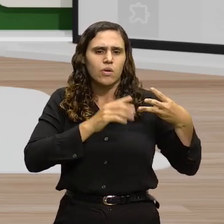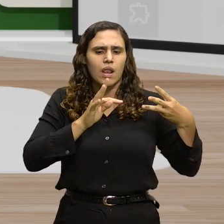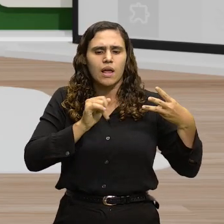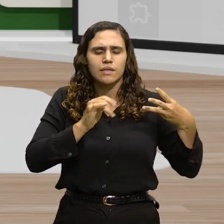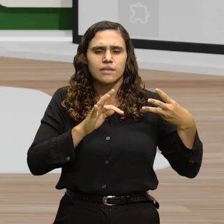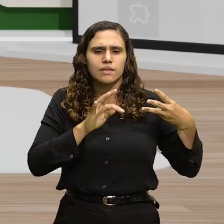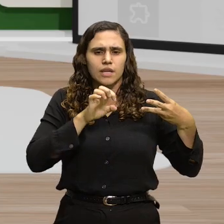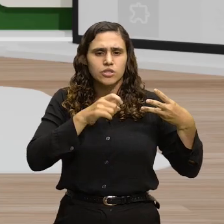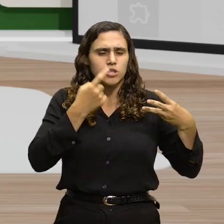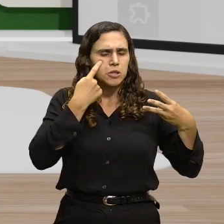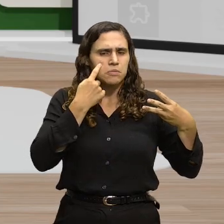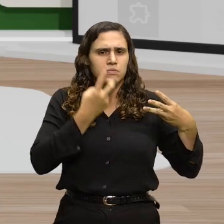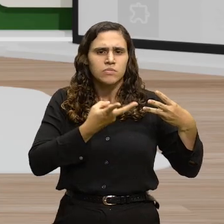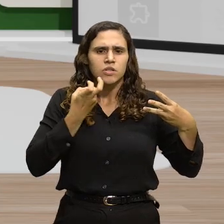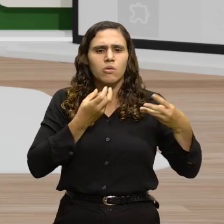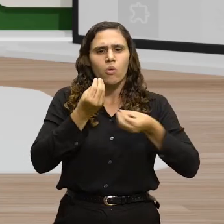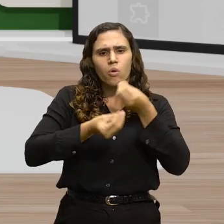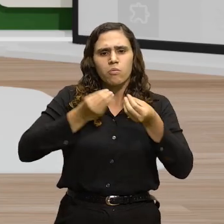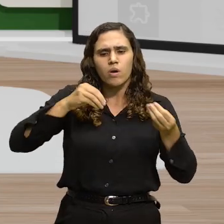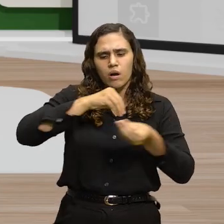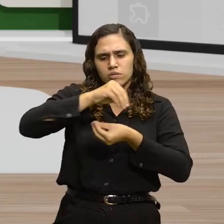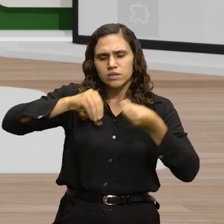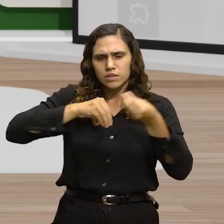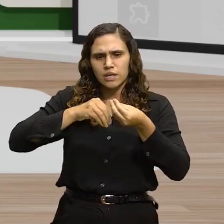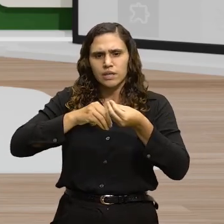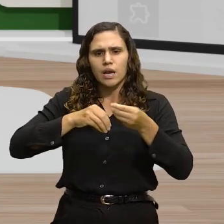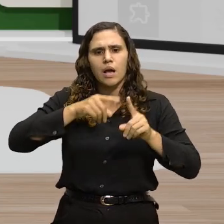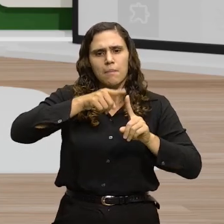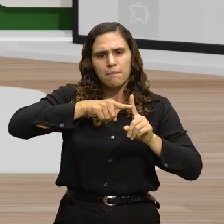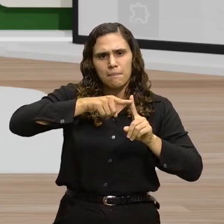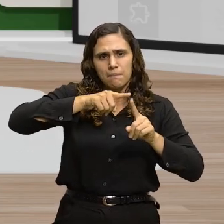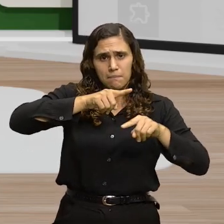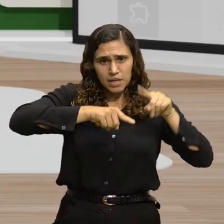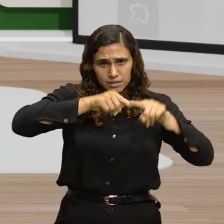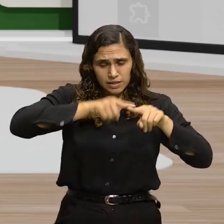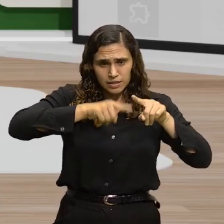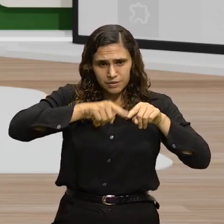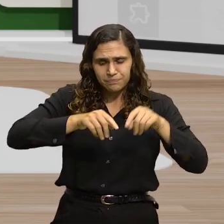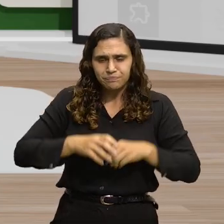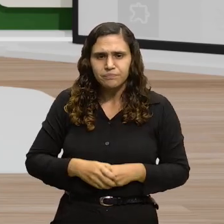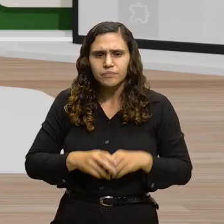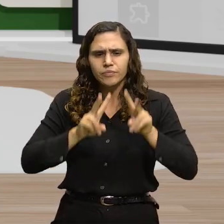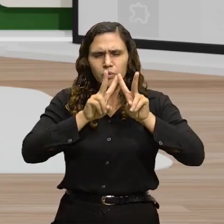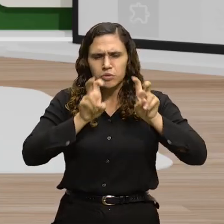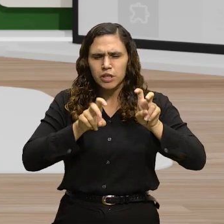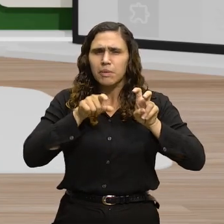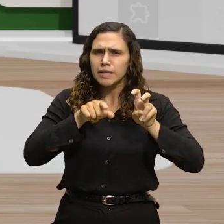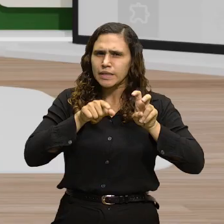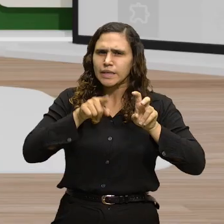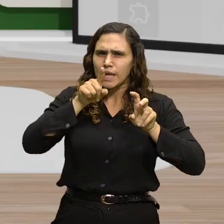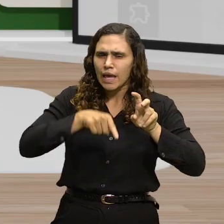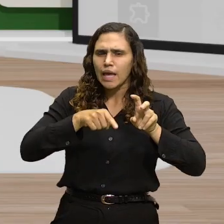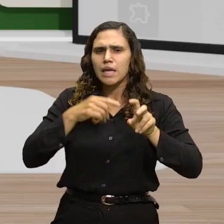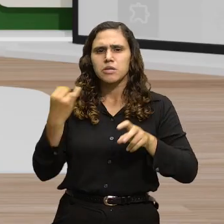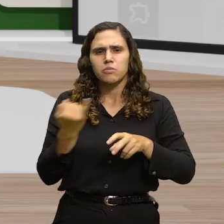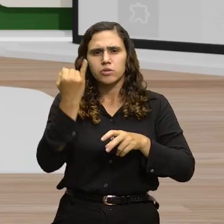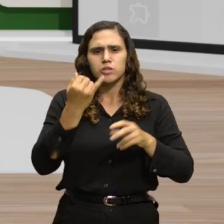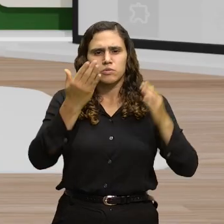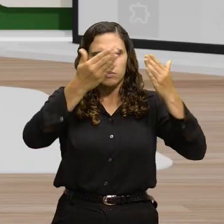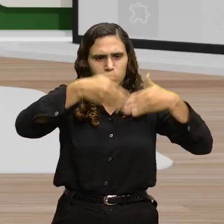nós vimos os processos de transmissão do calor, que é a energia térmica. Um assunto muito importante para o vestibular da UEA. Baixe o